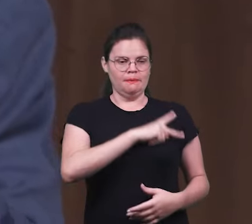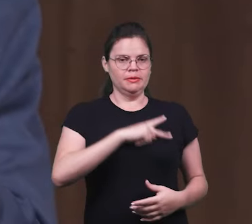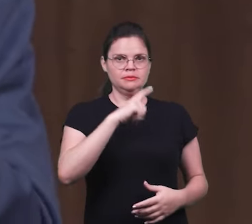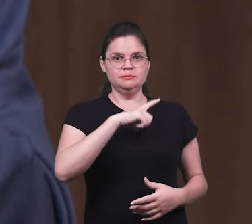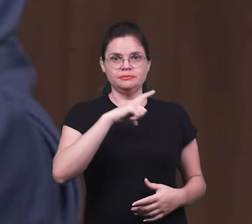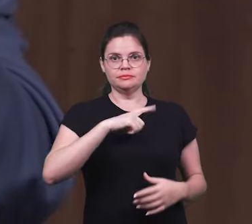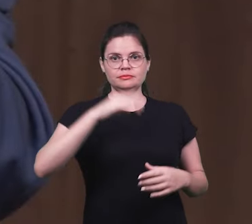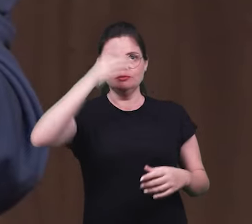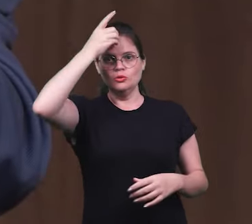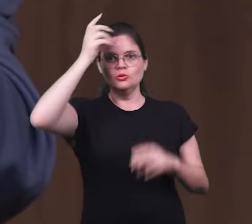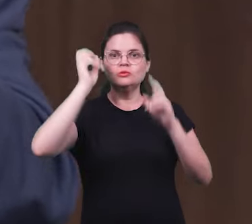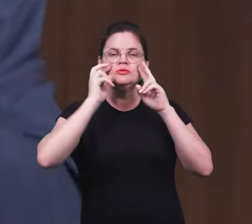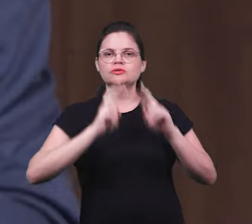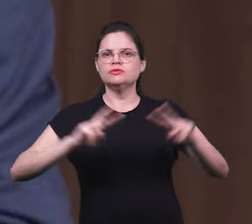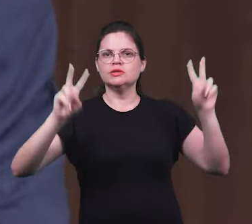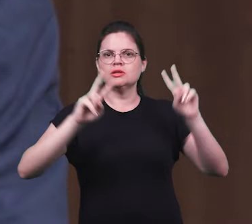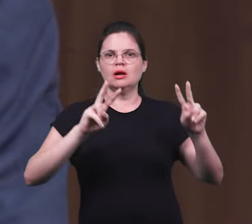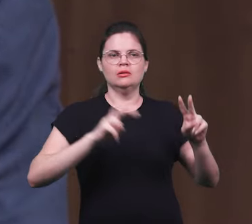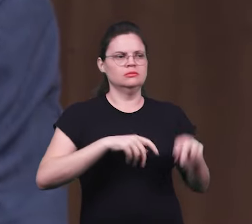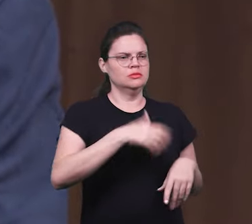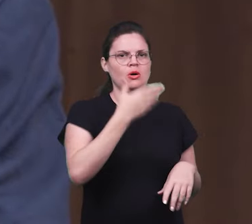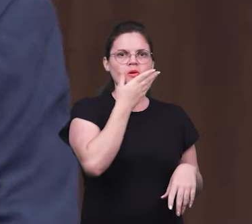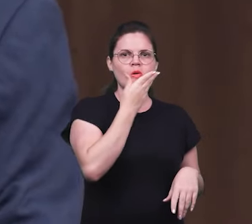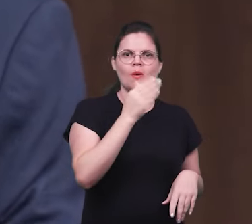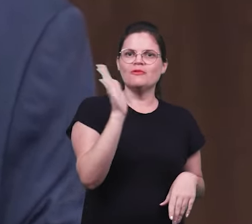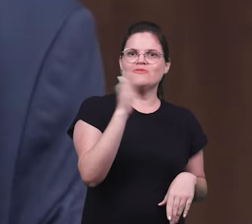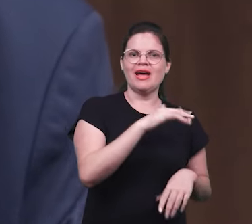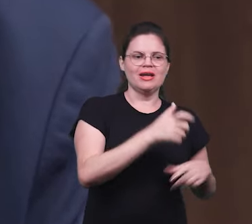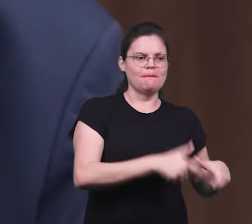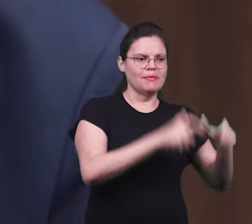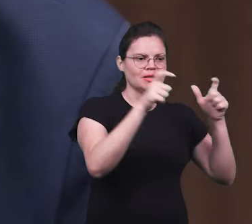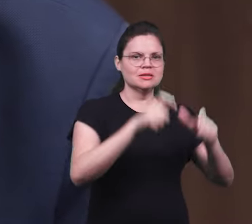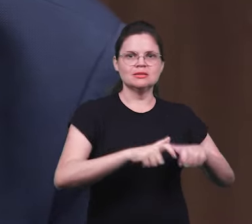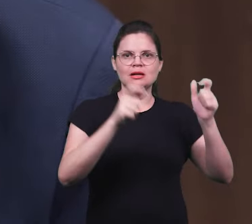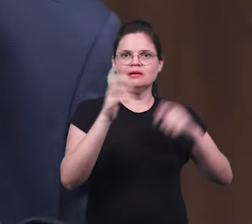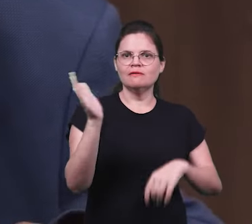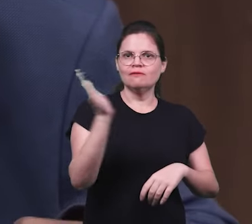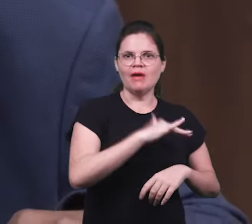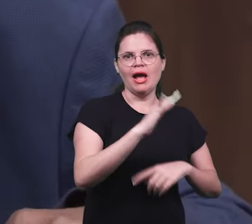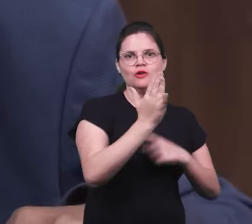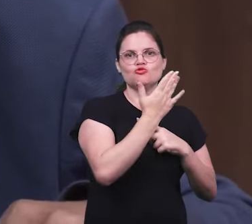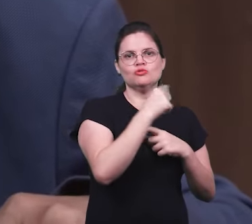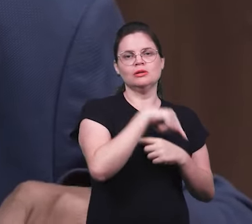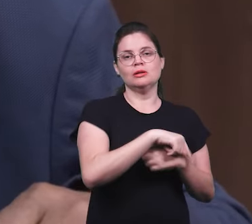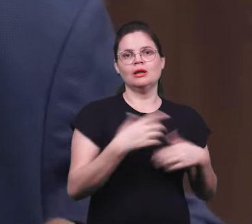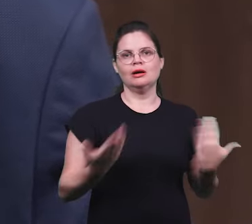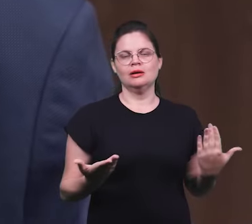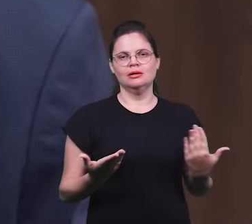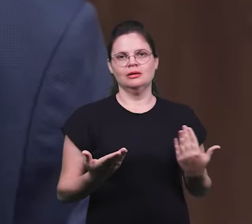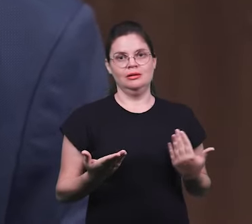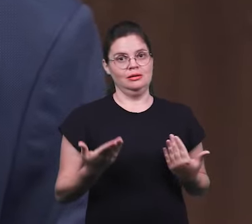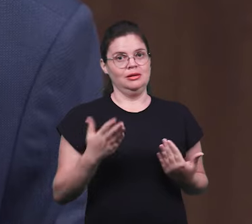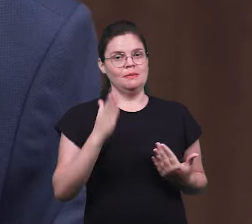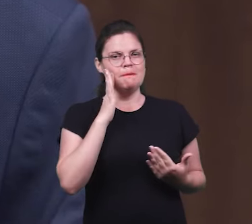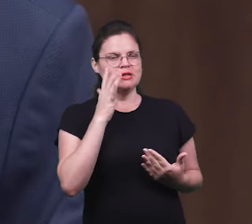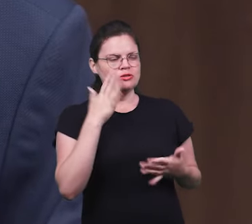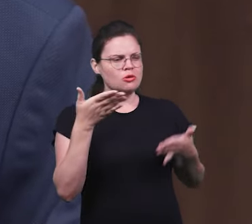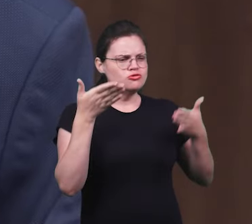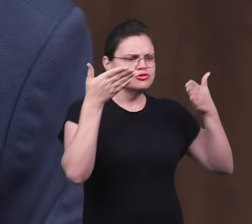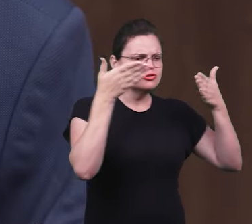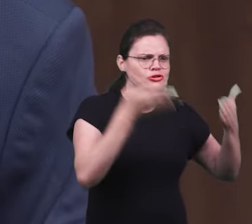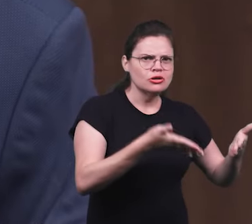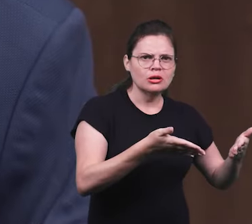o anjo, um anjo mandava ele para Macedônia, ali o texto diz aqui, foi no início, né, que leu aqui, que quando ele teve aquela visão,